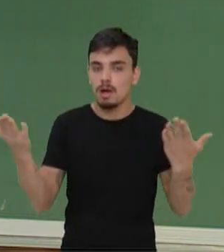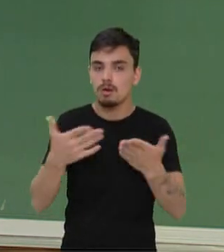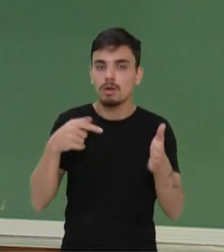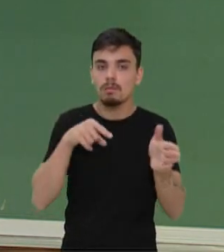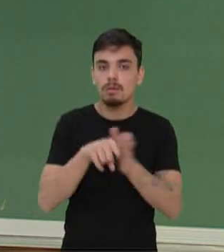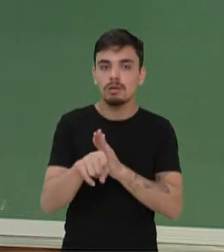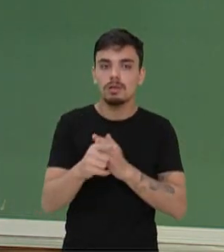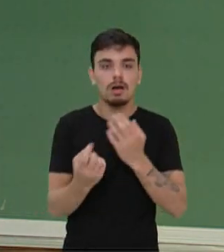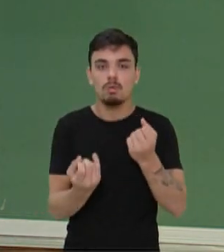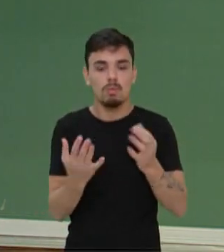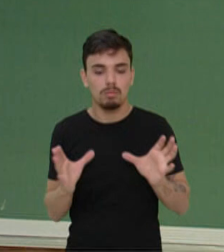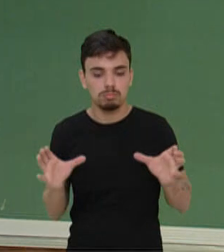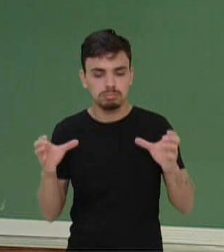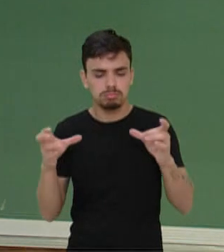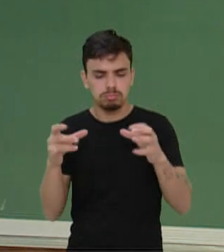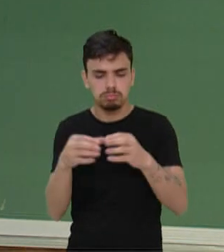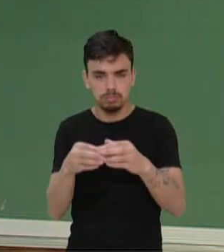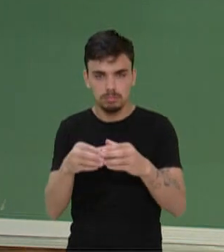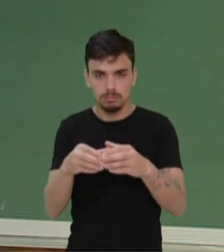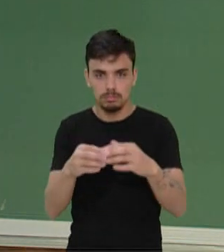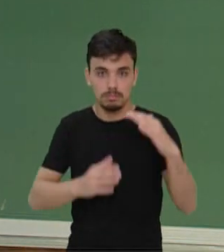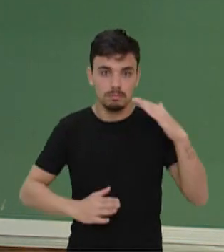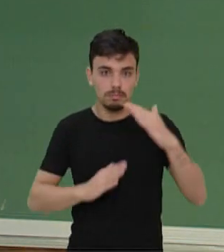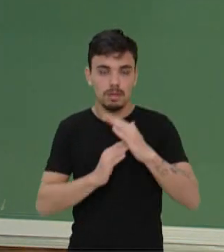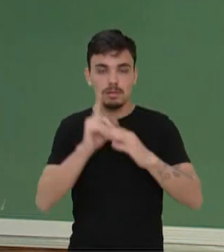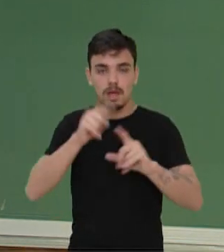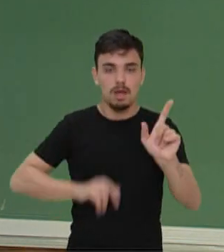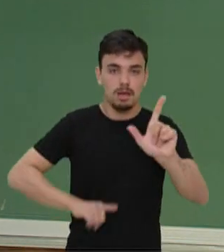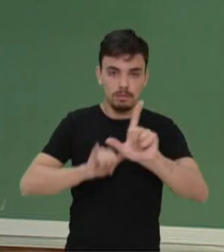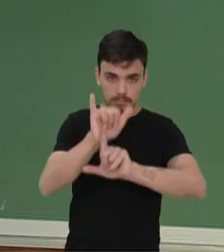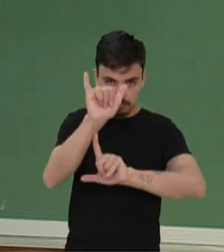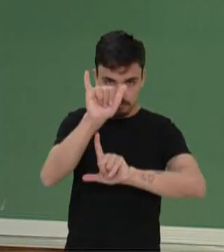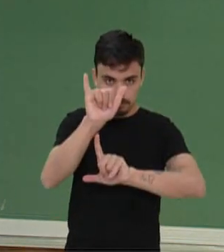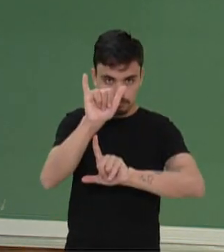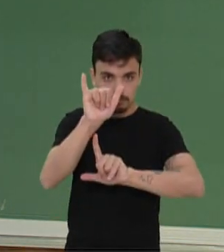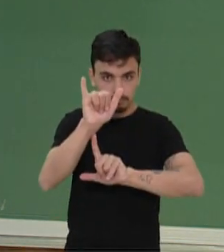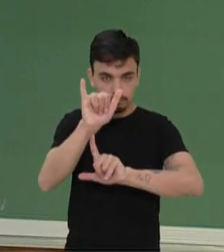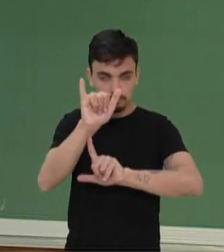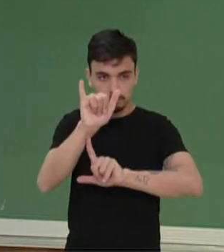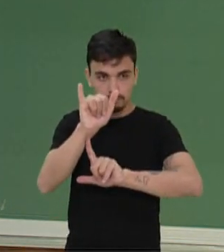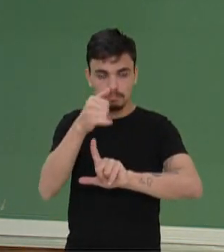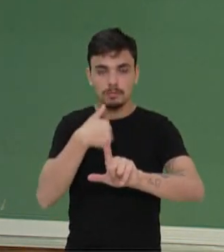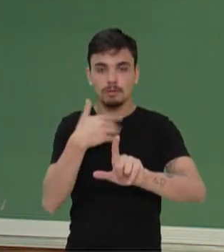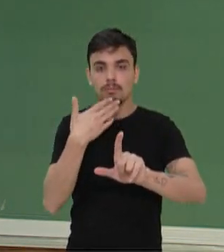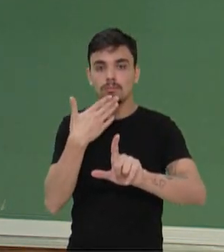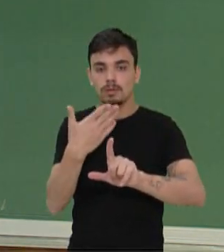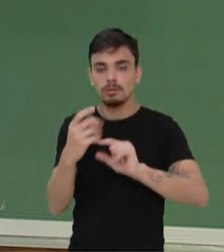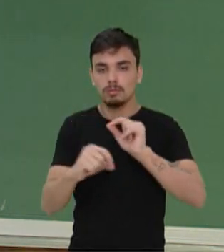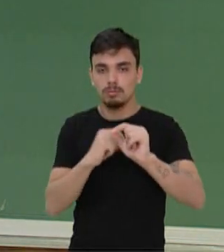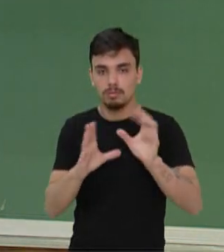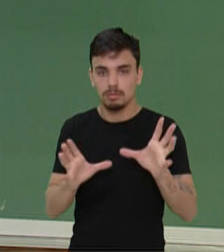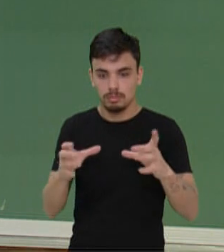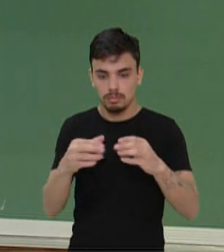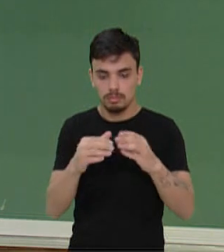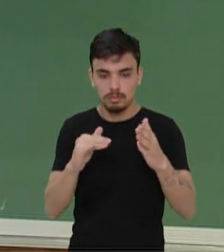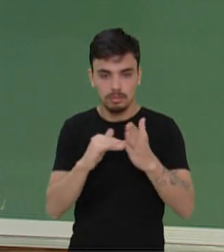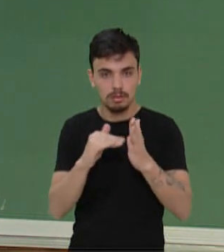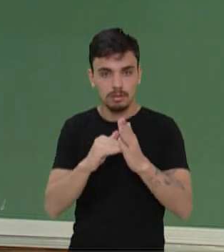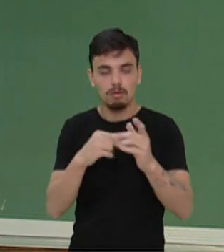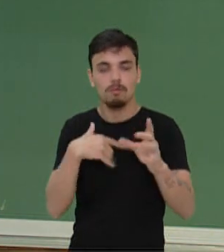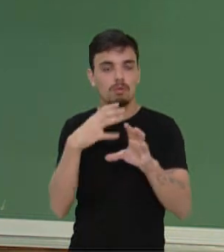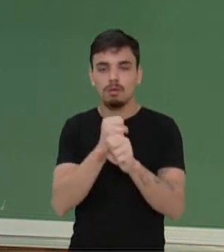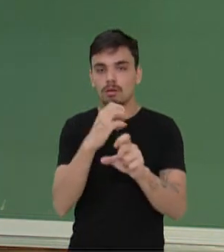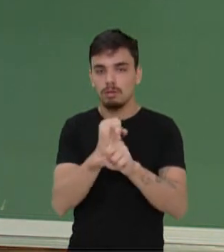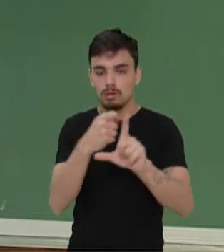a concentração máxima, né? A concentração é o Y. Y é a concentração. Eu estou pedindo a concentração máxima, o que eu vou